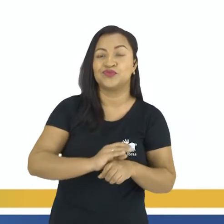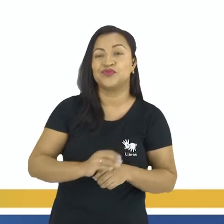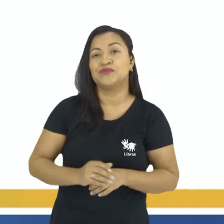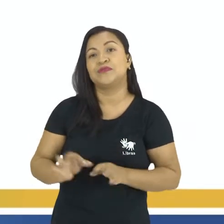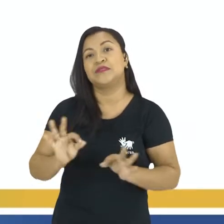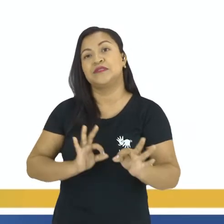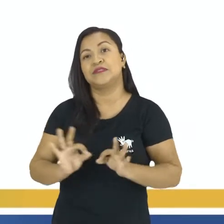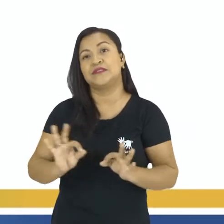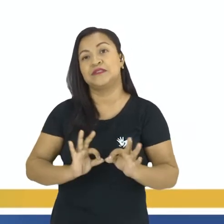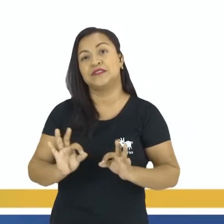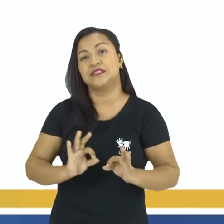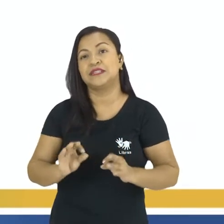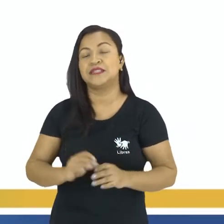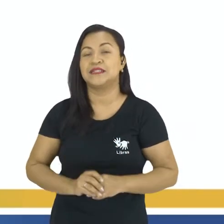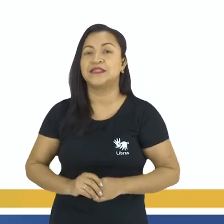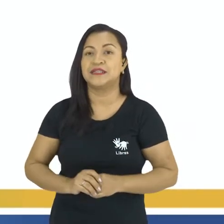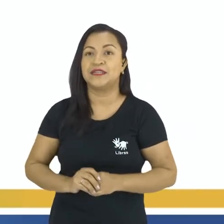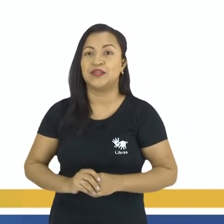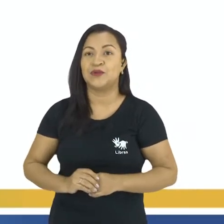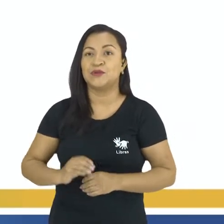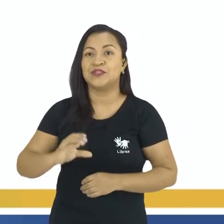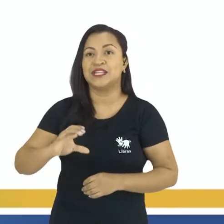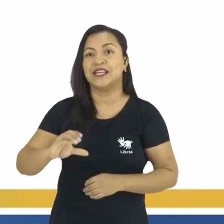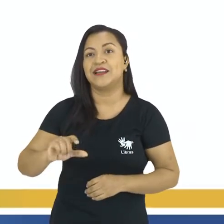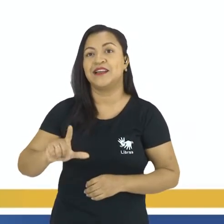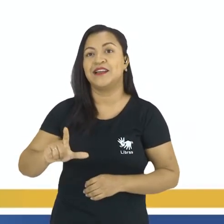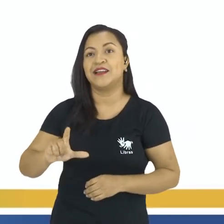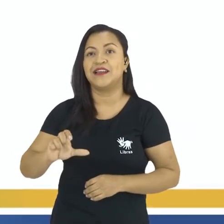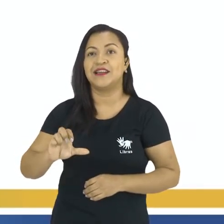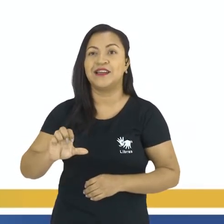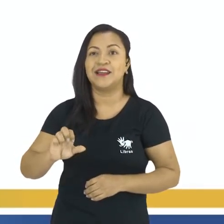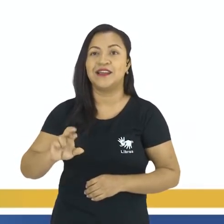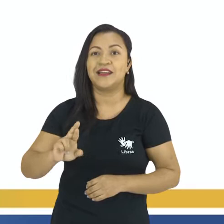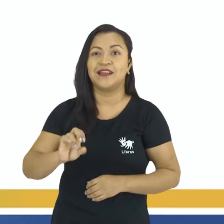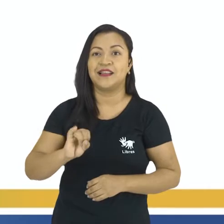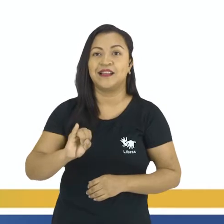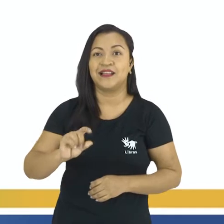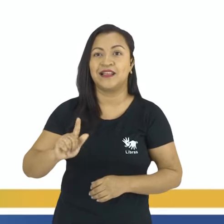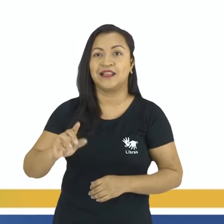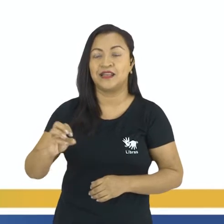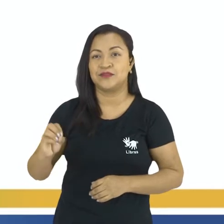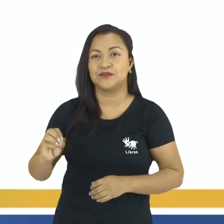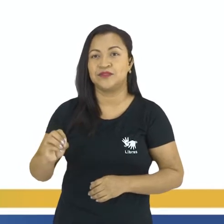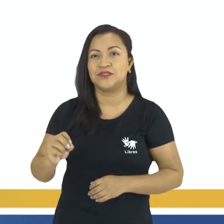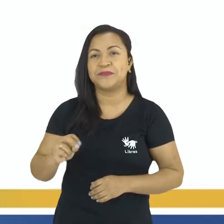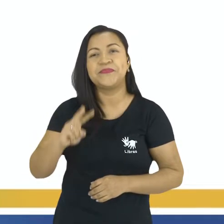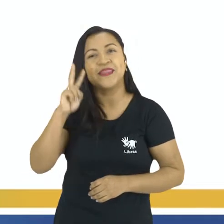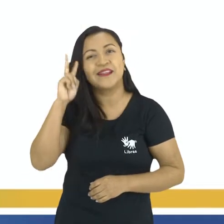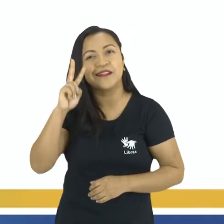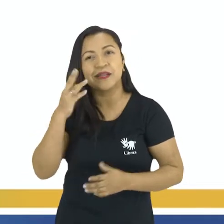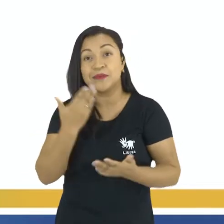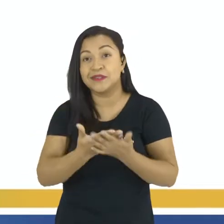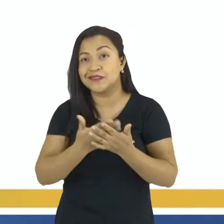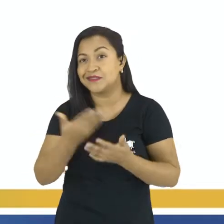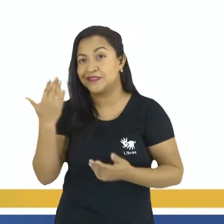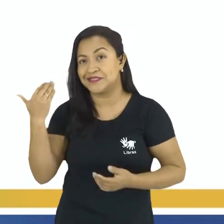clérigos, sacerdotes. Gente, olha só, lembra que nas aulas anteriores nós falávamos sobre